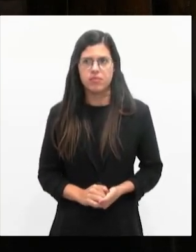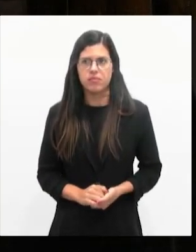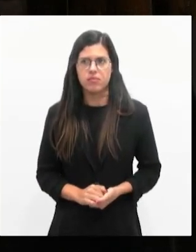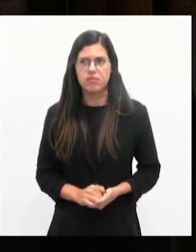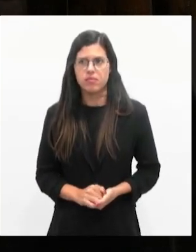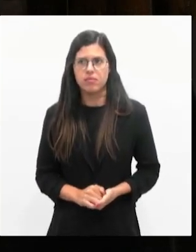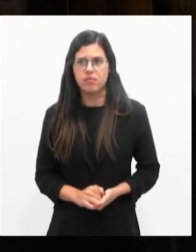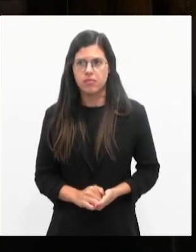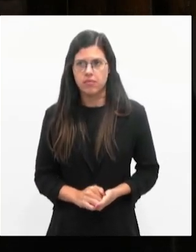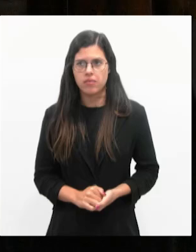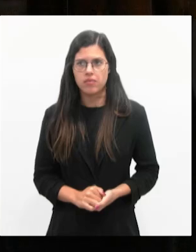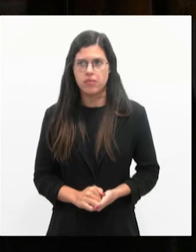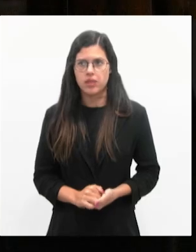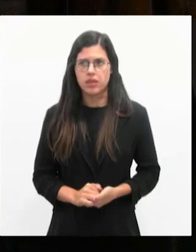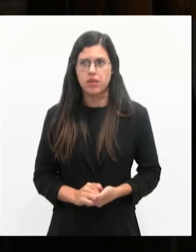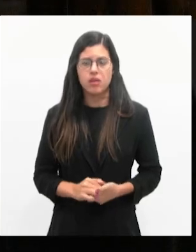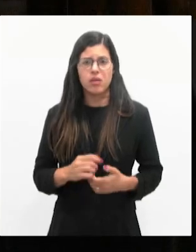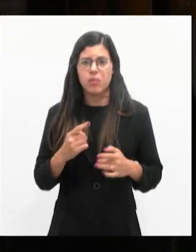Então, para que precisa lei?